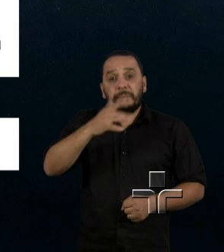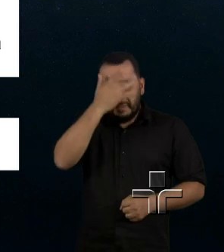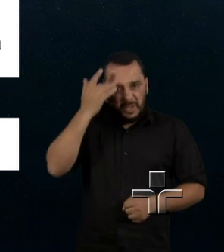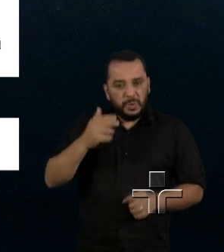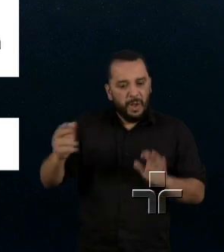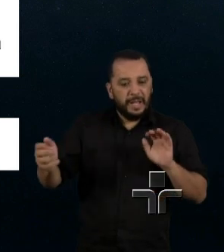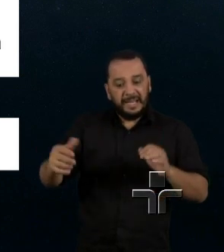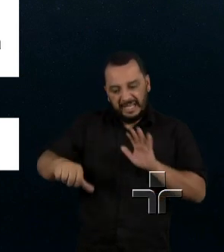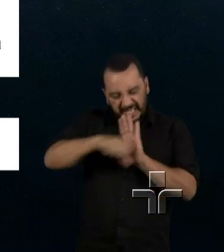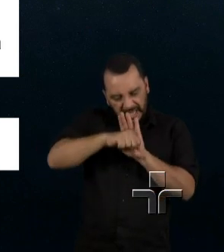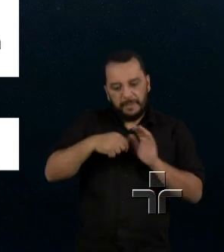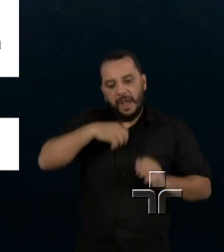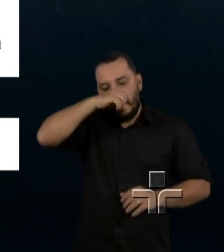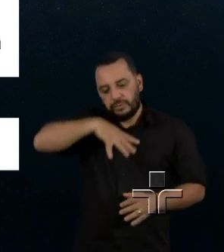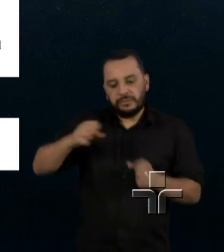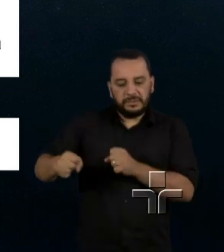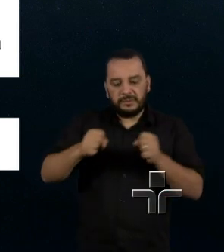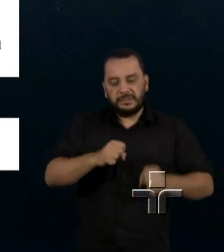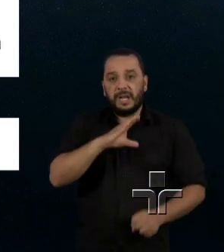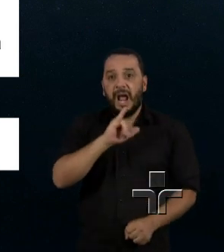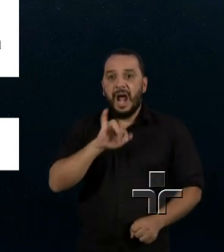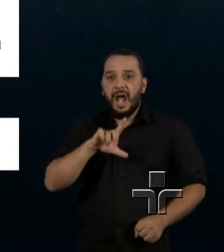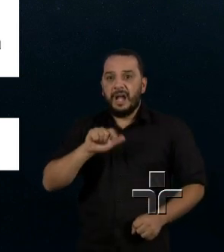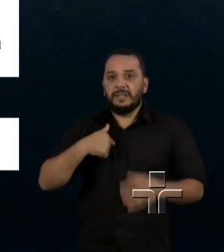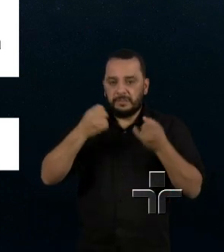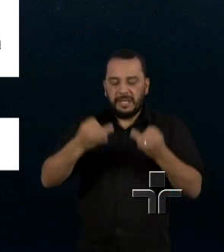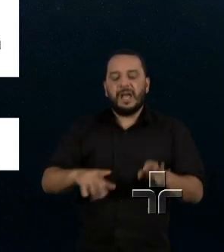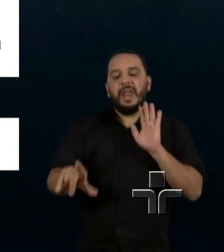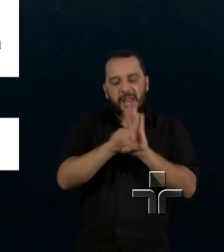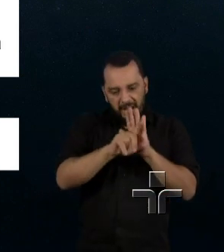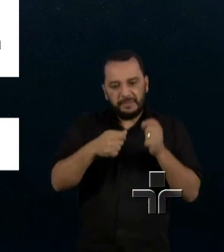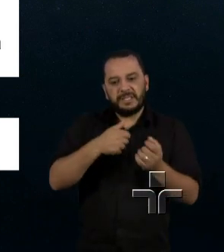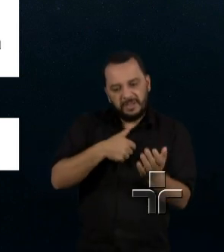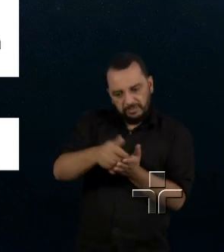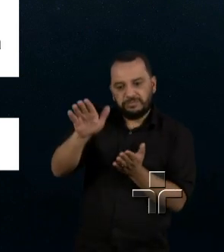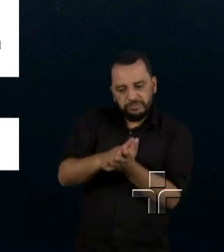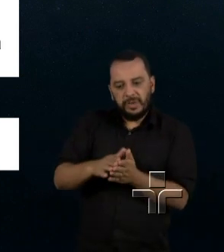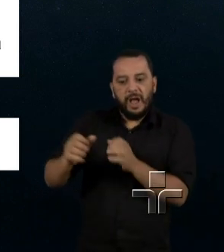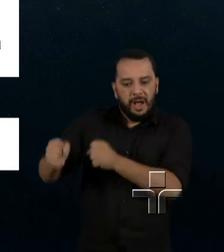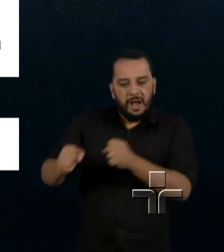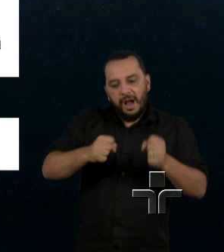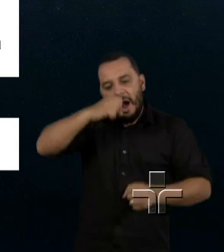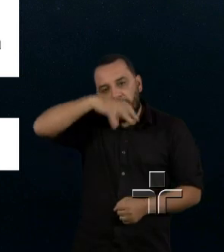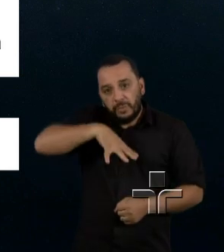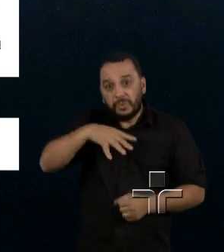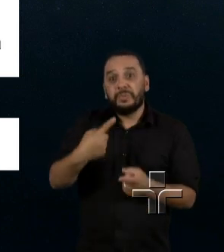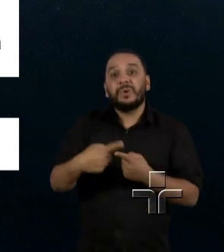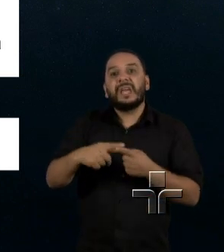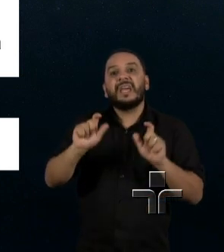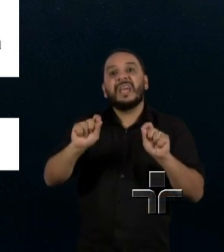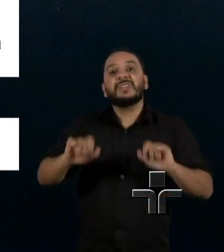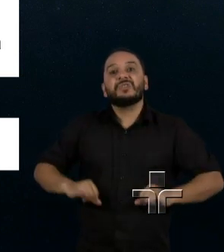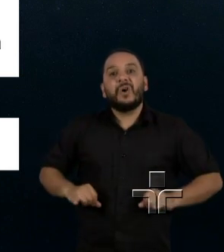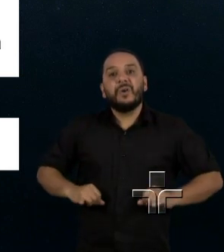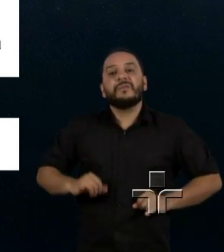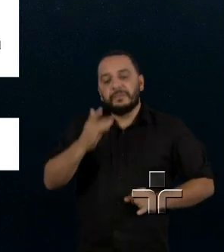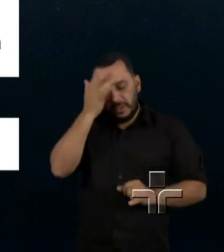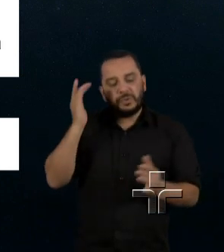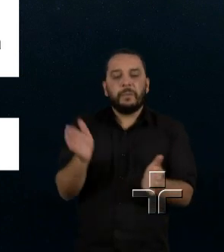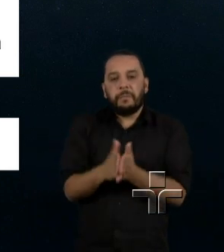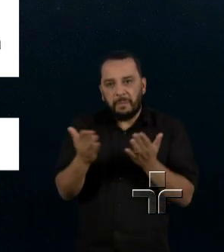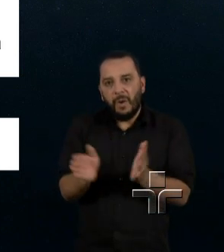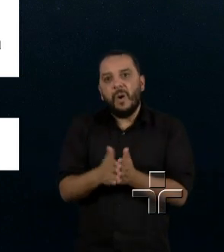autoridade. A Carla diz o seguinte: é preciso sim ter uma lei que puna o abuso de autoridade, pois quem mais sofre com isso são os mais pobres e os